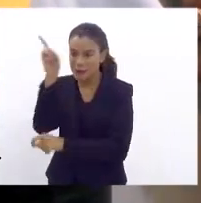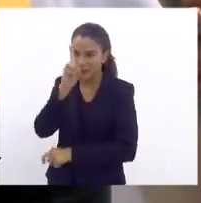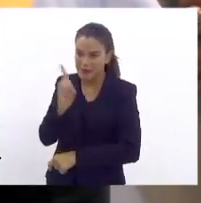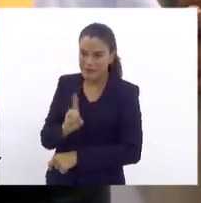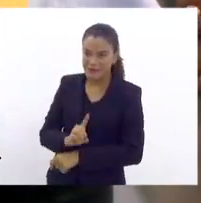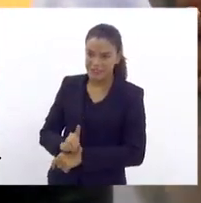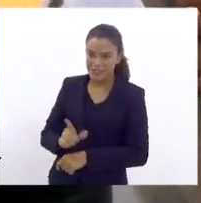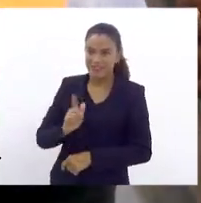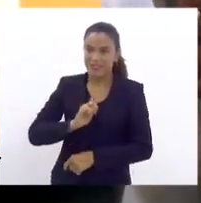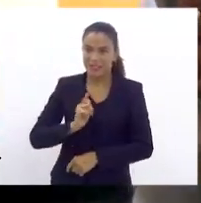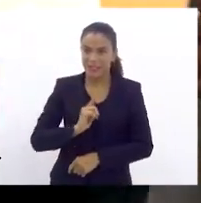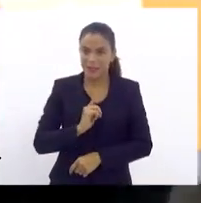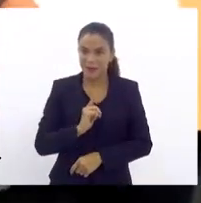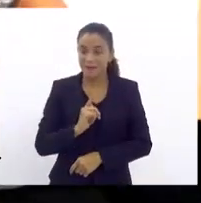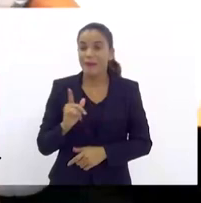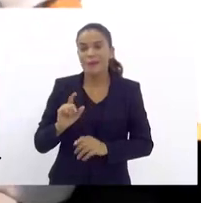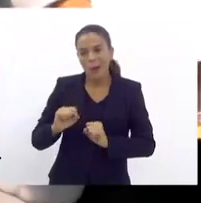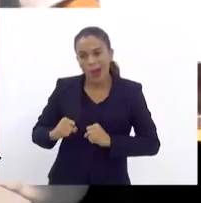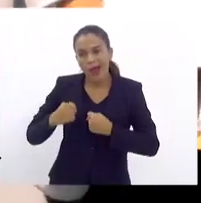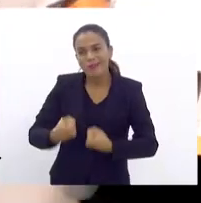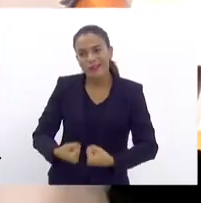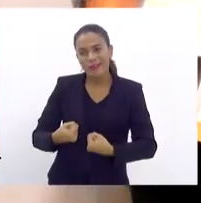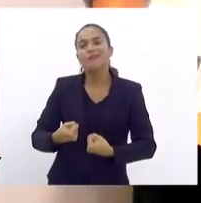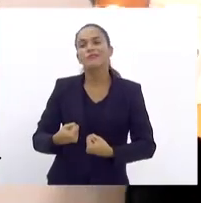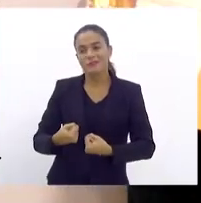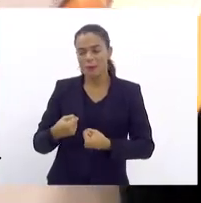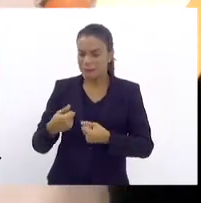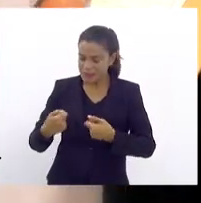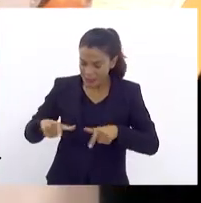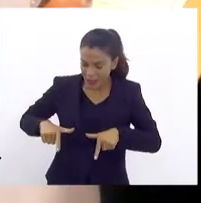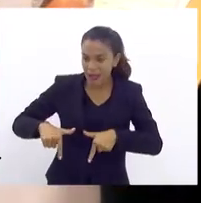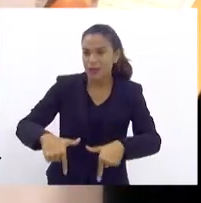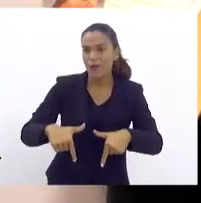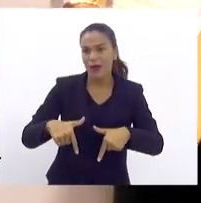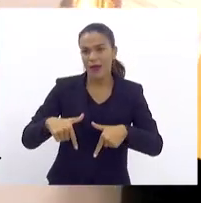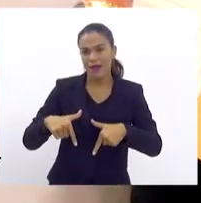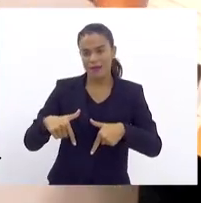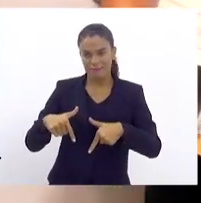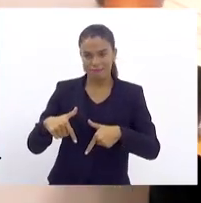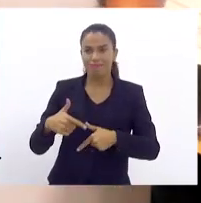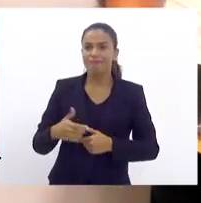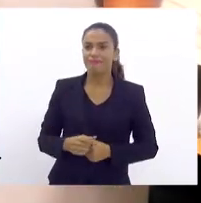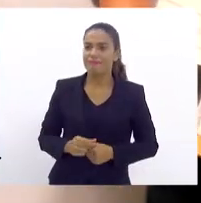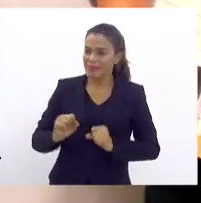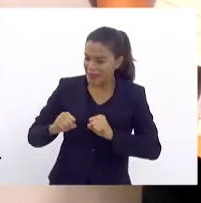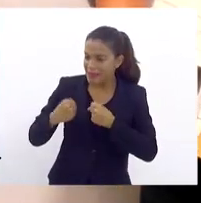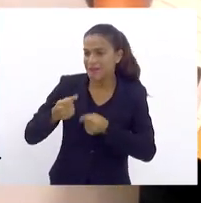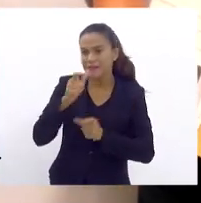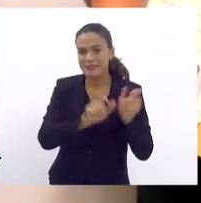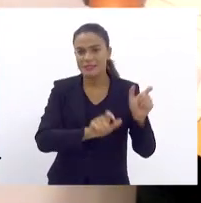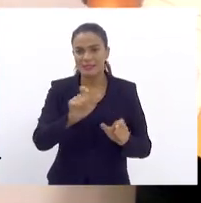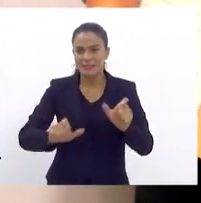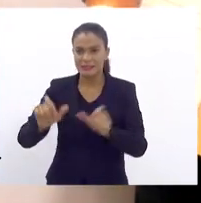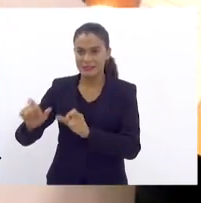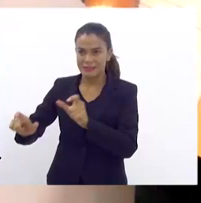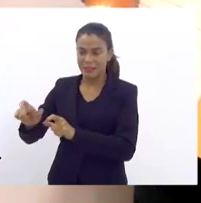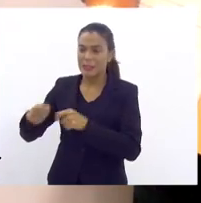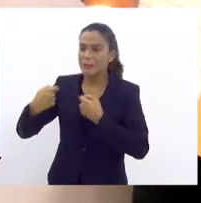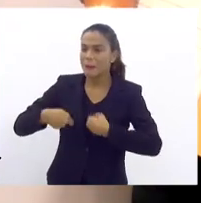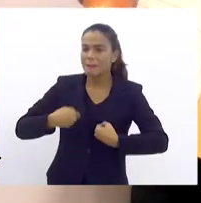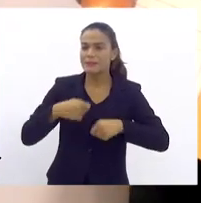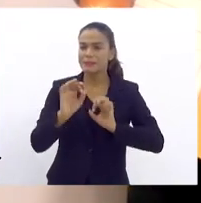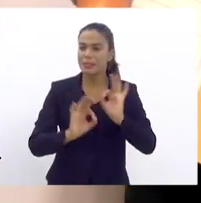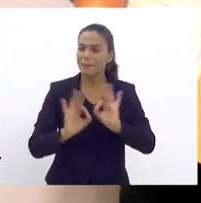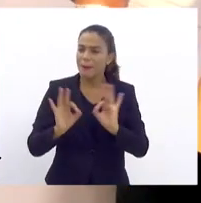né então eu acho que a defensoria ela tem que também atuar na defesa dessas pessoas e a gente tem que preparar